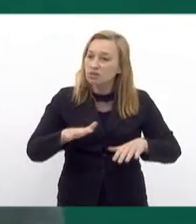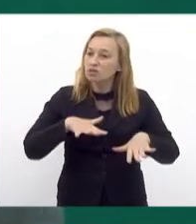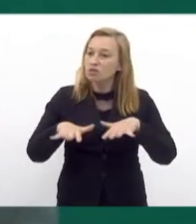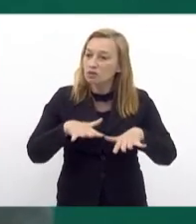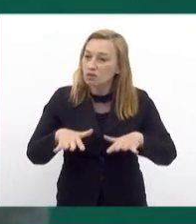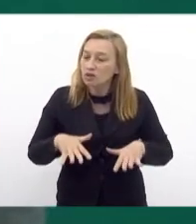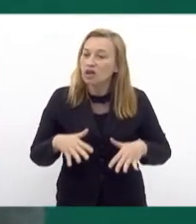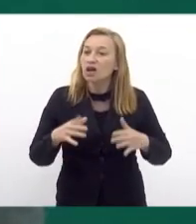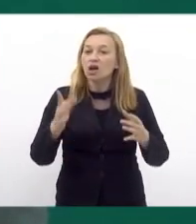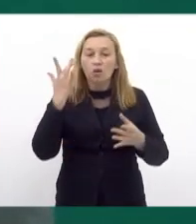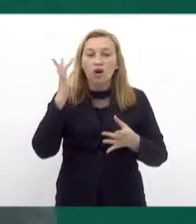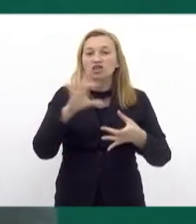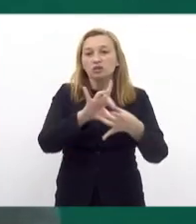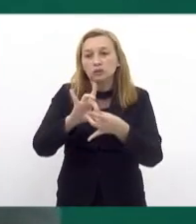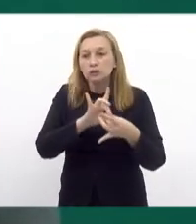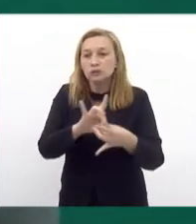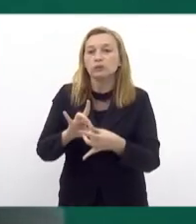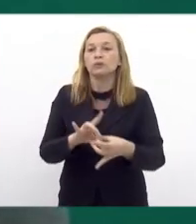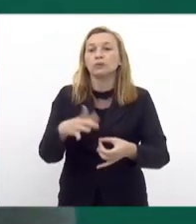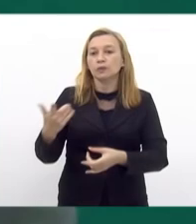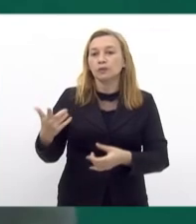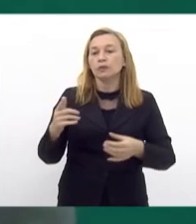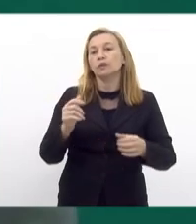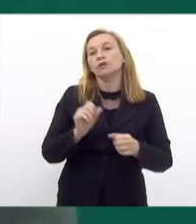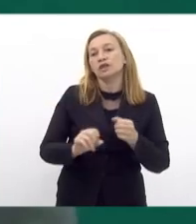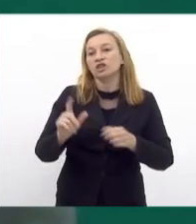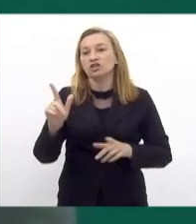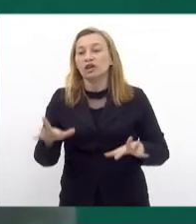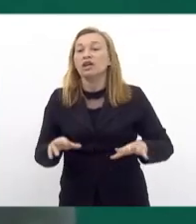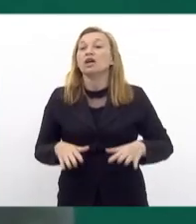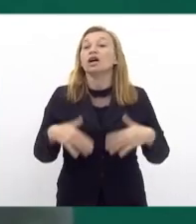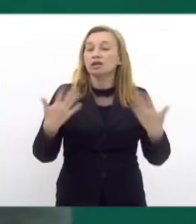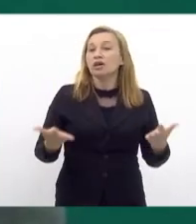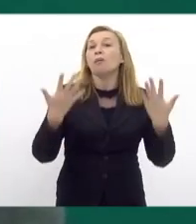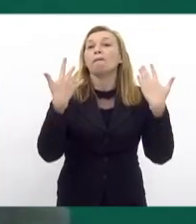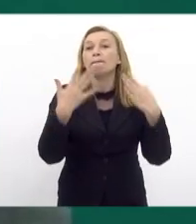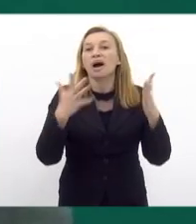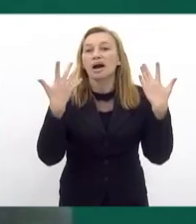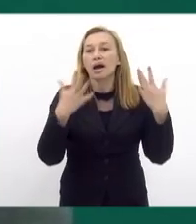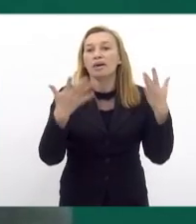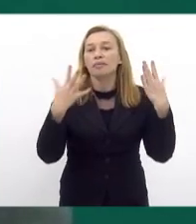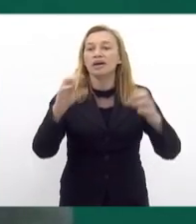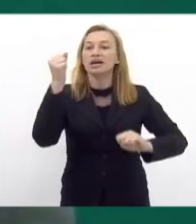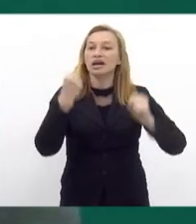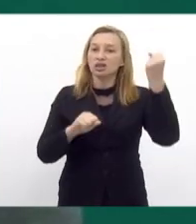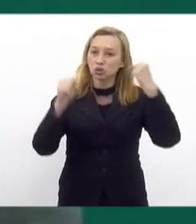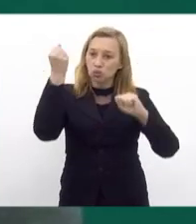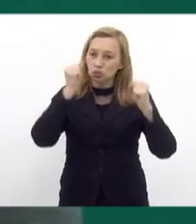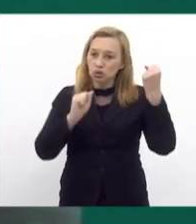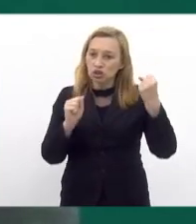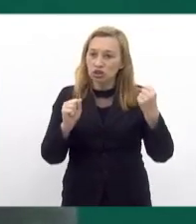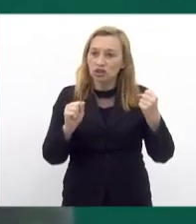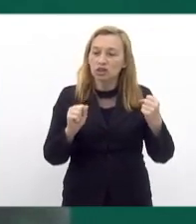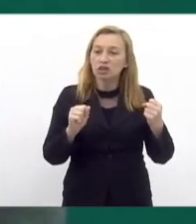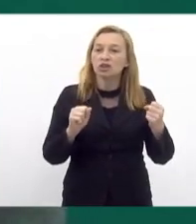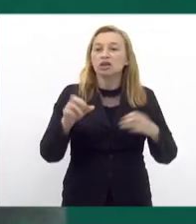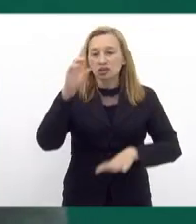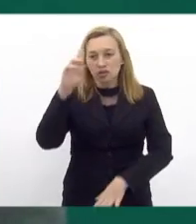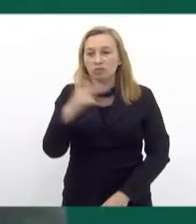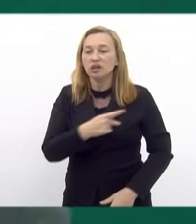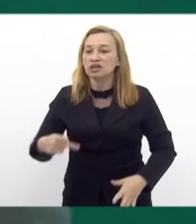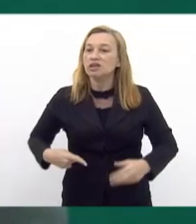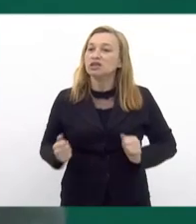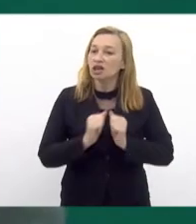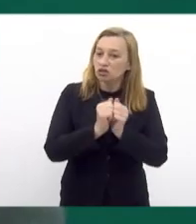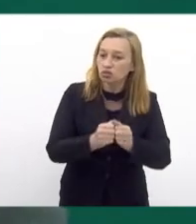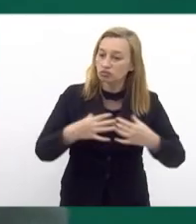acho que essa união, essa mobilização é que pode fazer a diferença. Então, parabéns, a indústria está, presidente, participando,